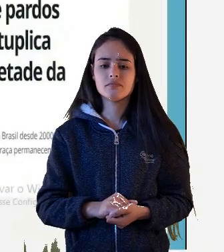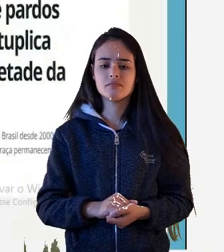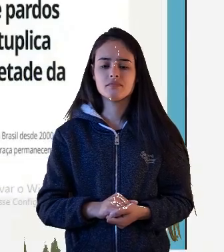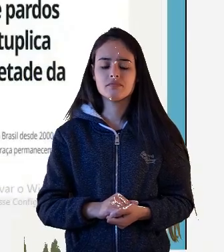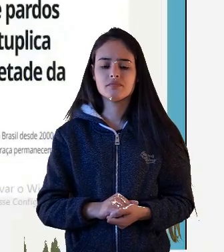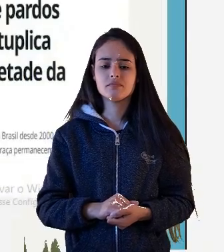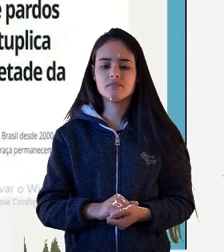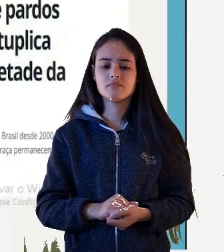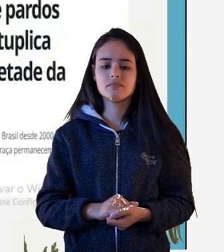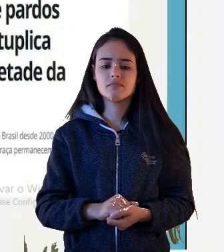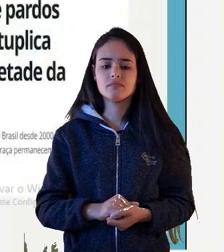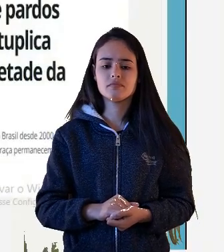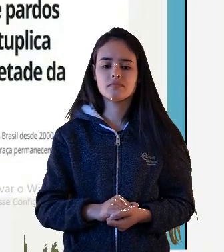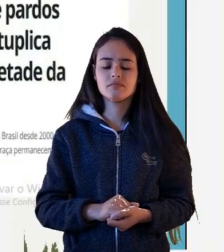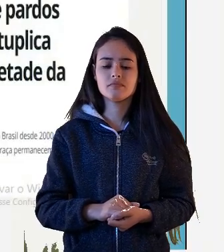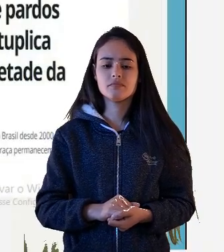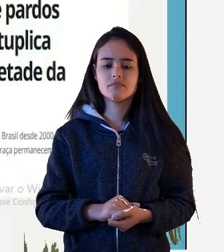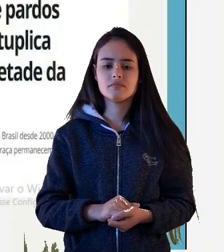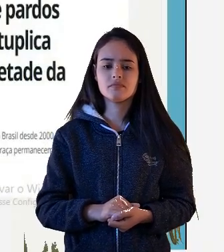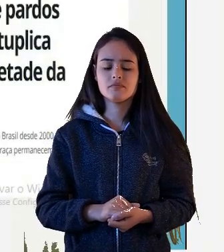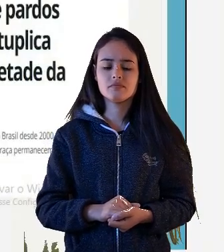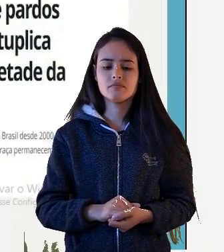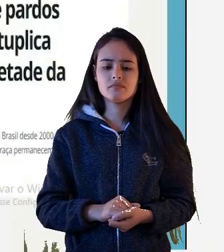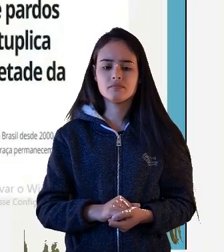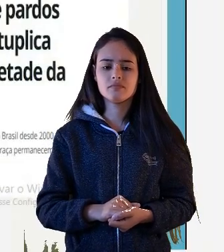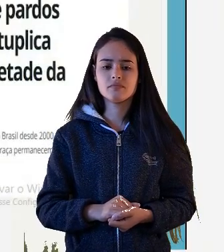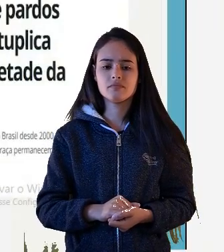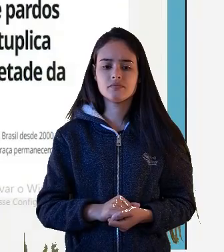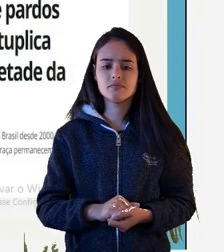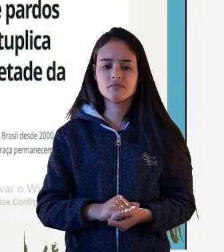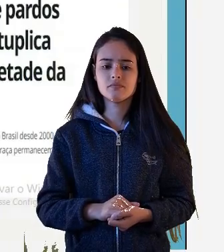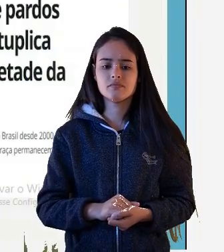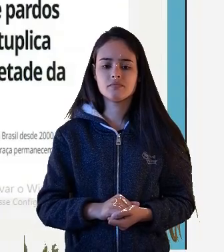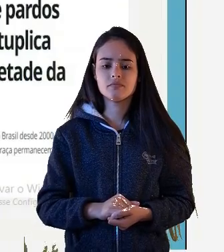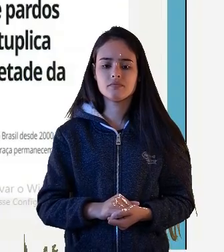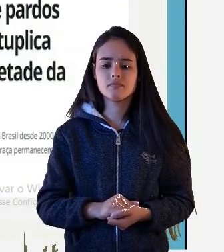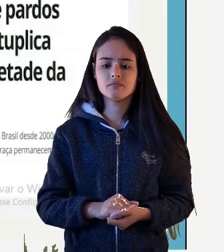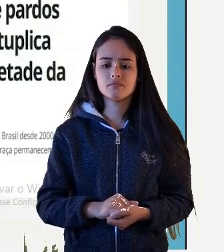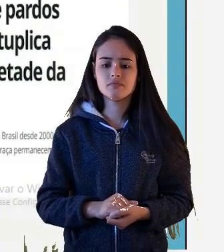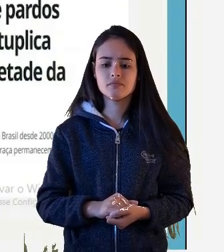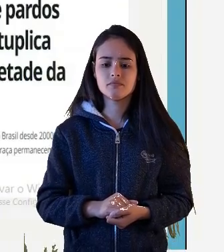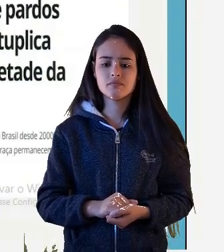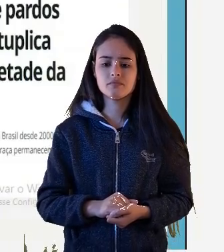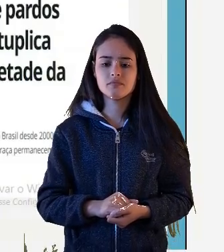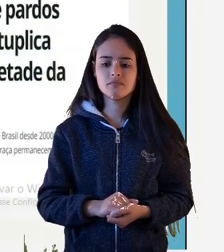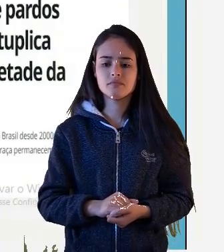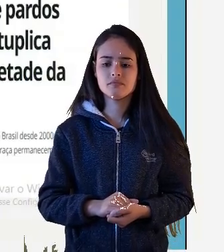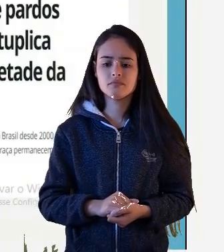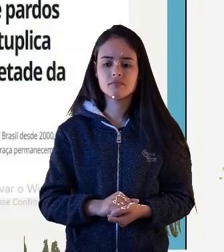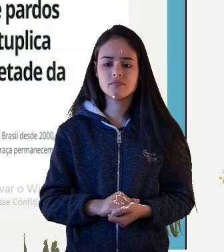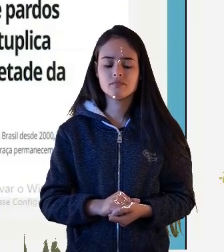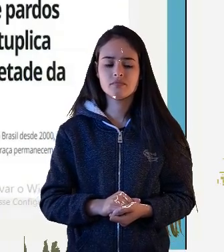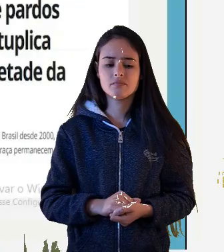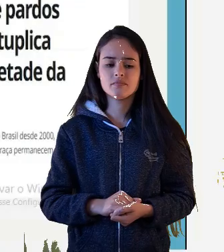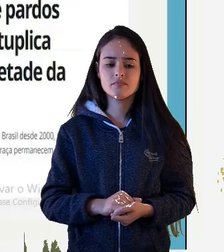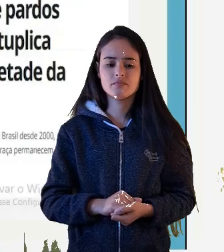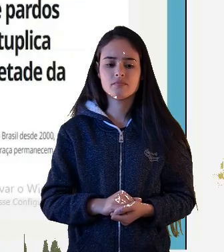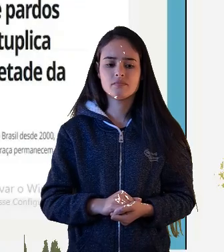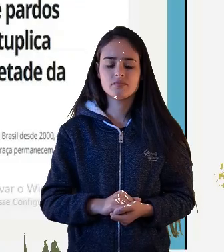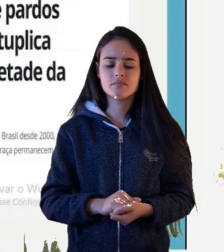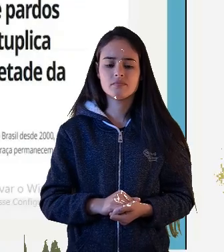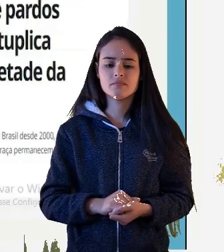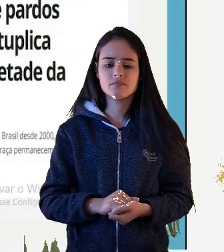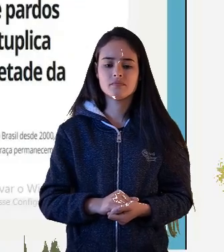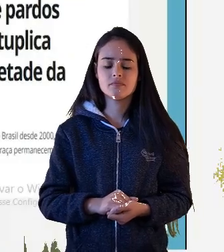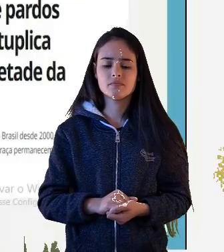poder. E hoje, né, como a gente está? Ainda hoje, pessoas negras são subrepresentadas, né, em espaços de poder e prestígio, como eu disse